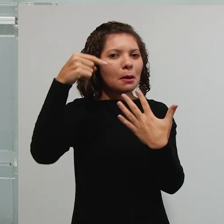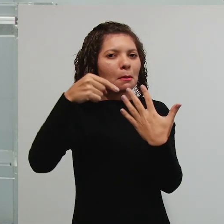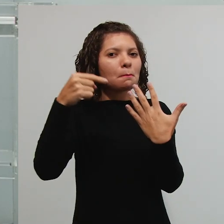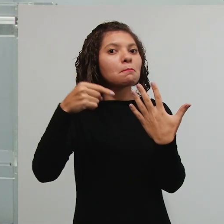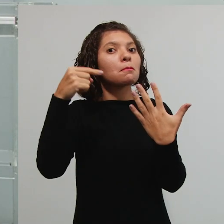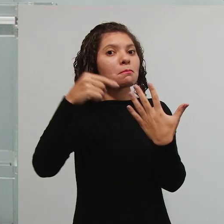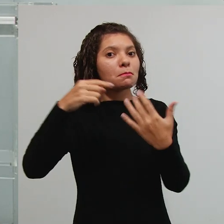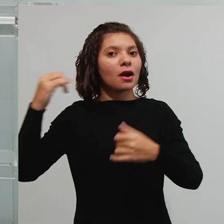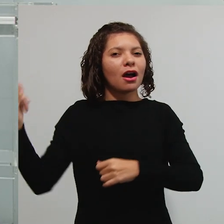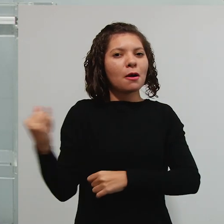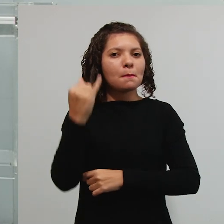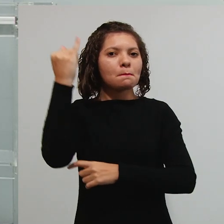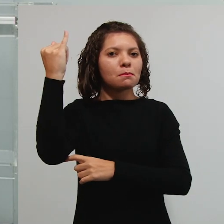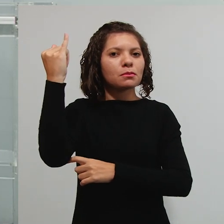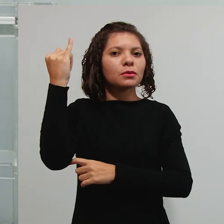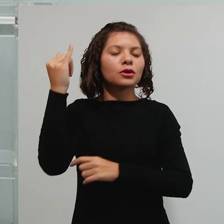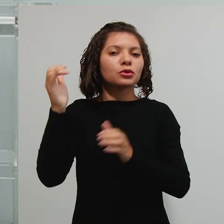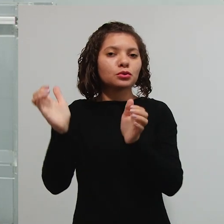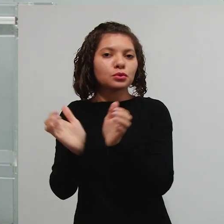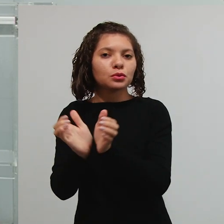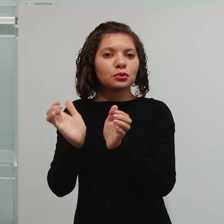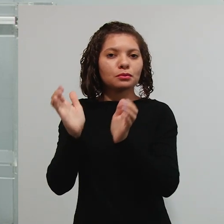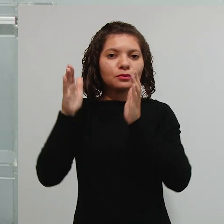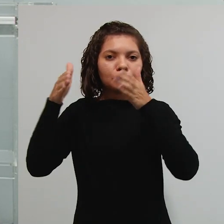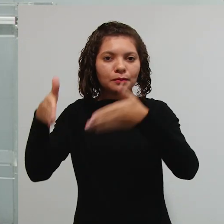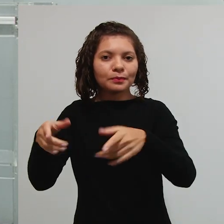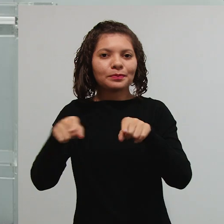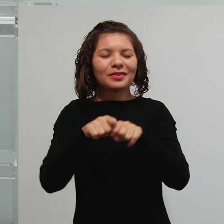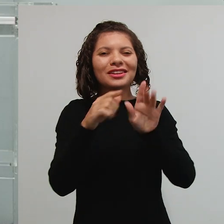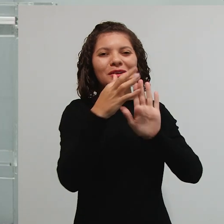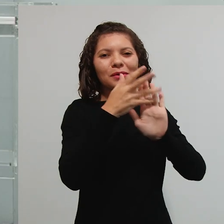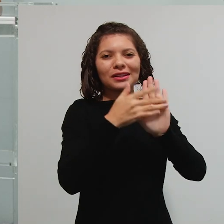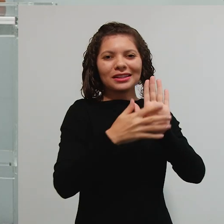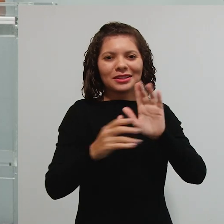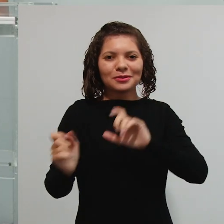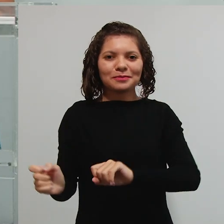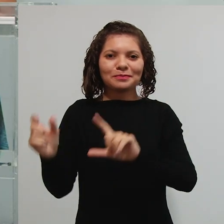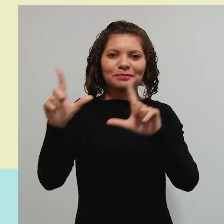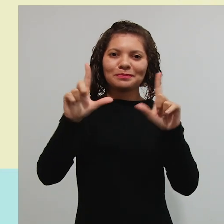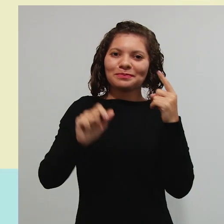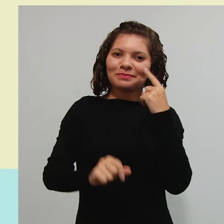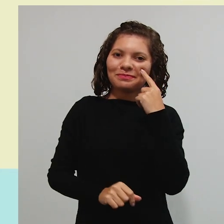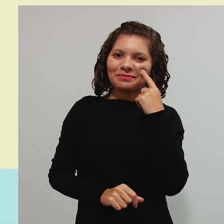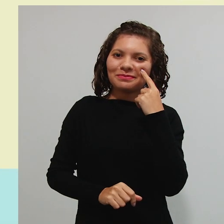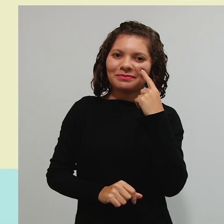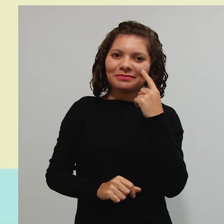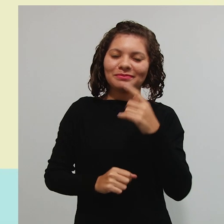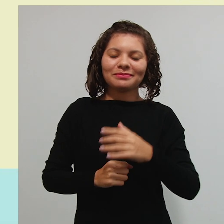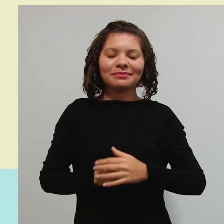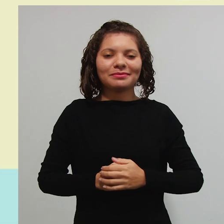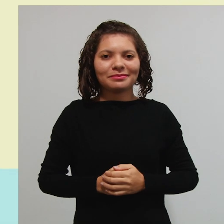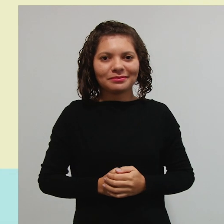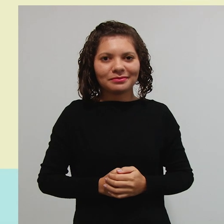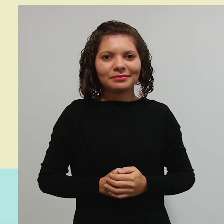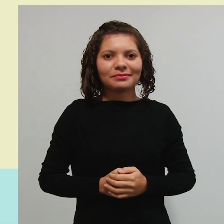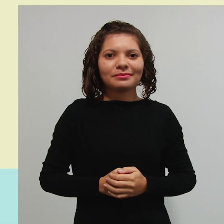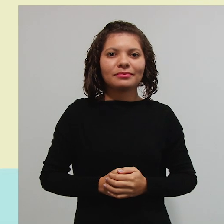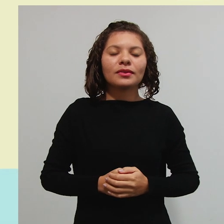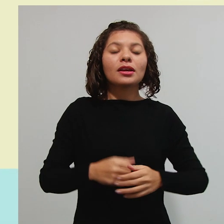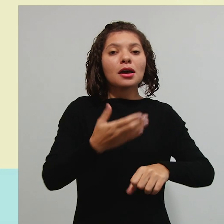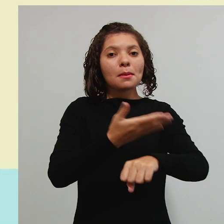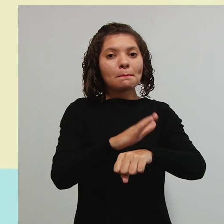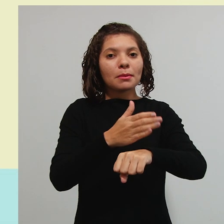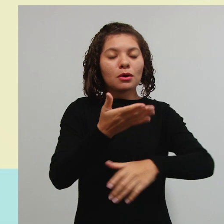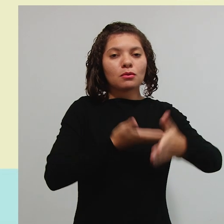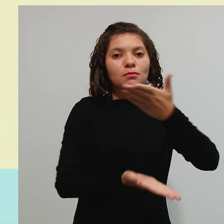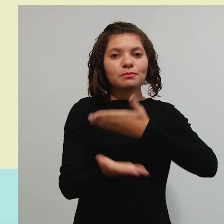do roteiro e também do grupo focal. Vamos acompanhar aqui na nossa tela interativa. Bom, práticas colaborativas